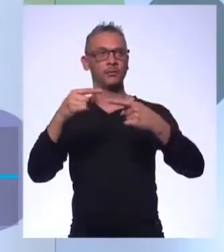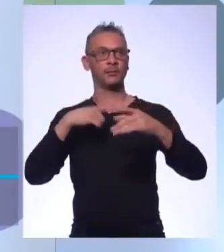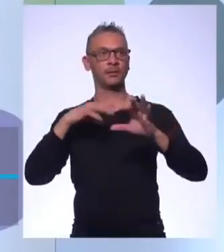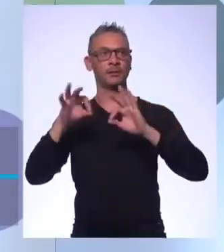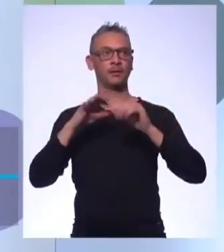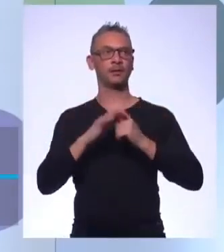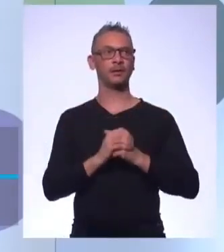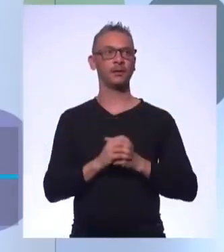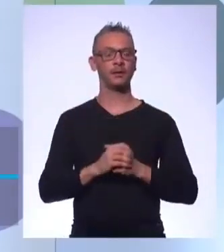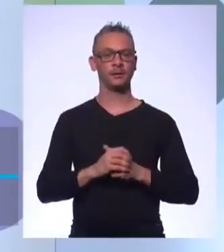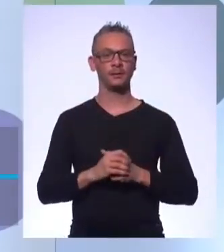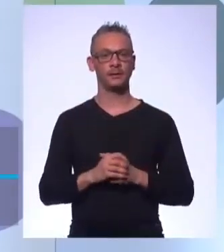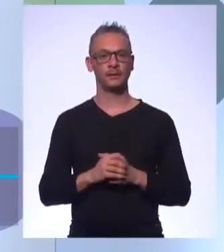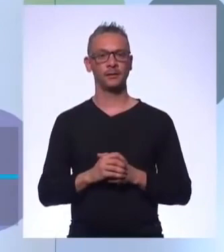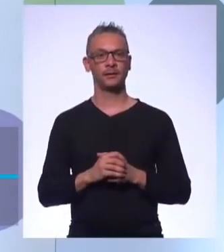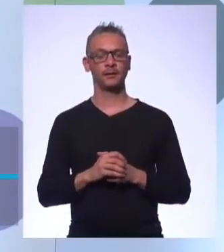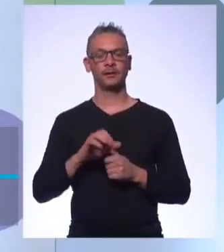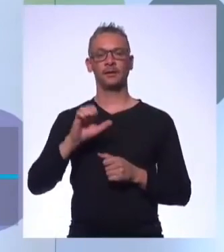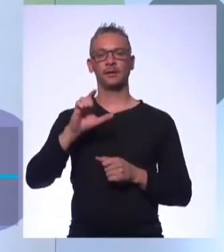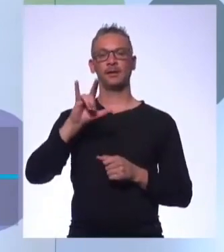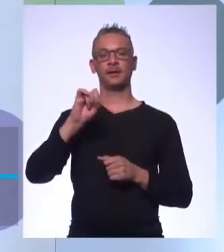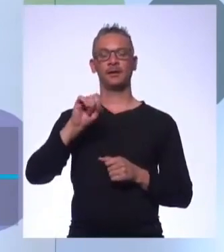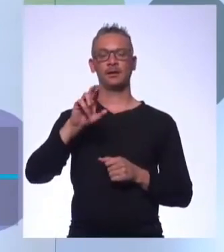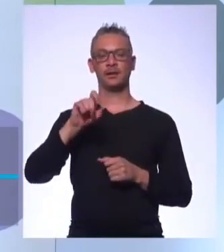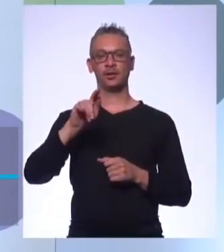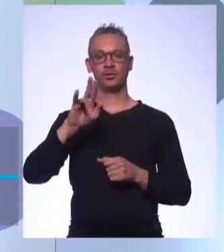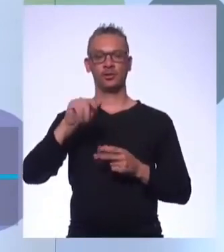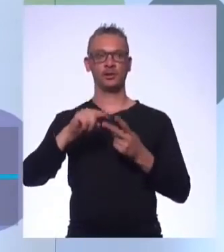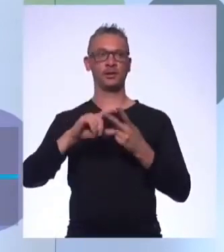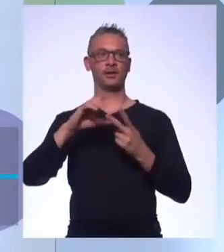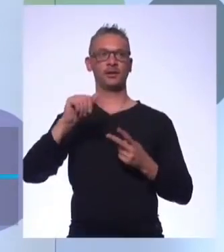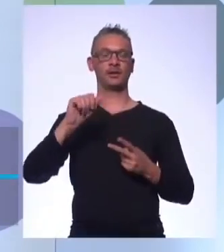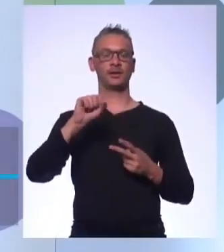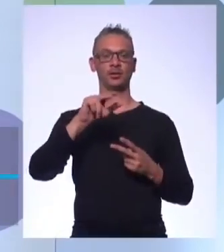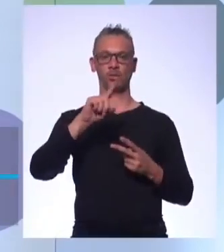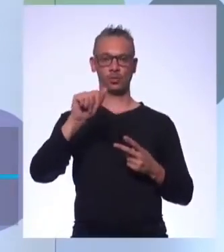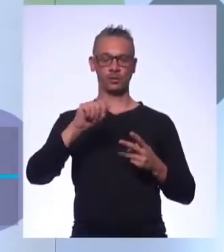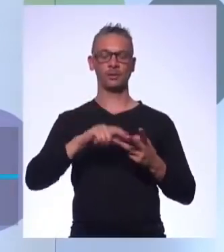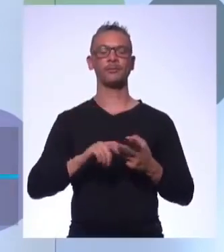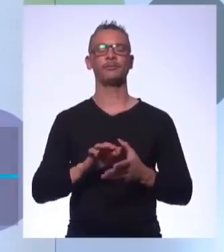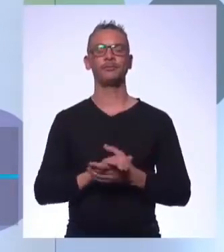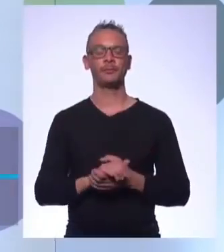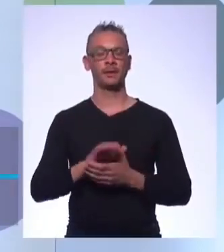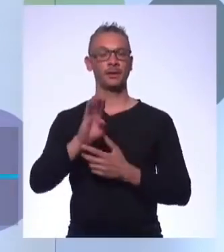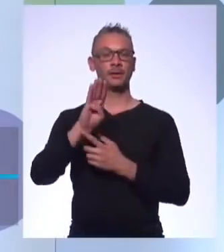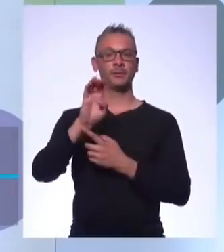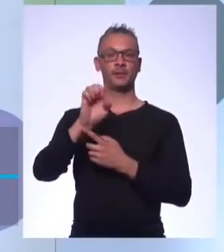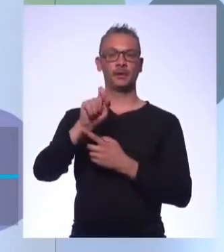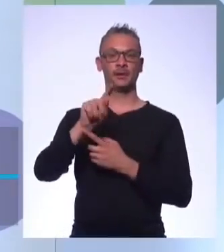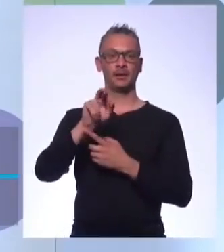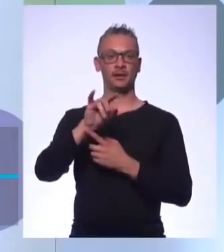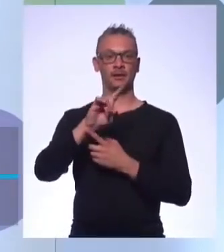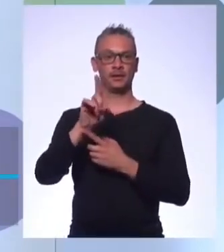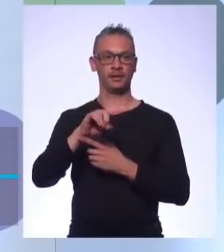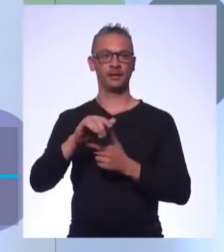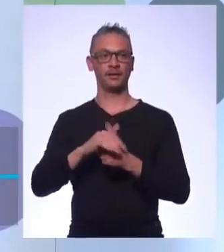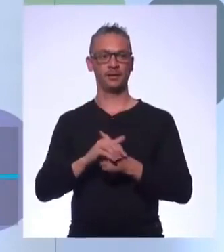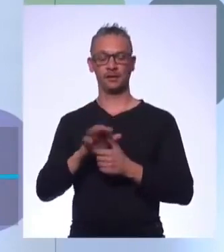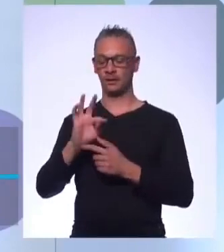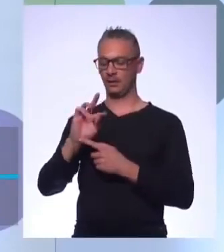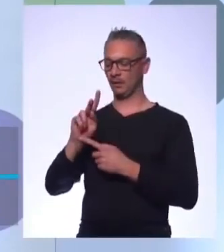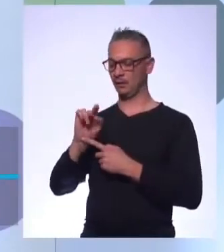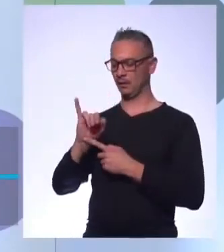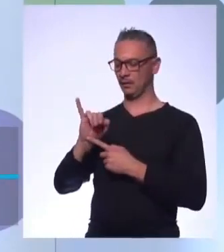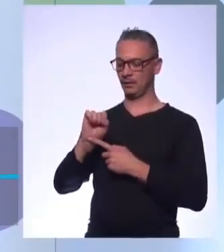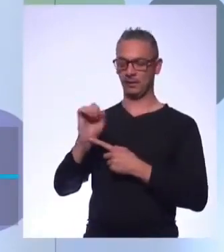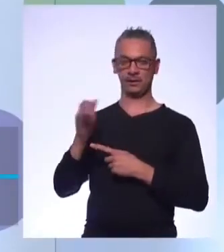nome aparecendo aqui. Elis Regina, Cazuza. Uau! Nossa. Olha só, a Beatriz está falando do This is America. Ela deve ter